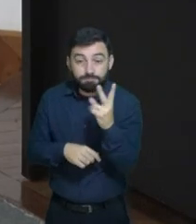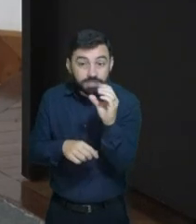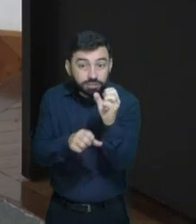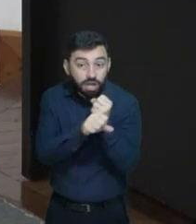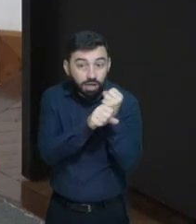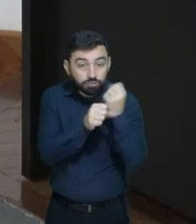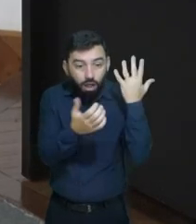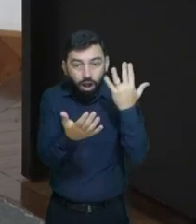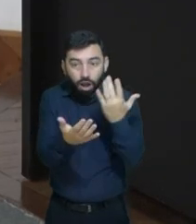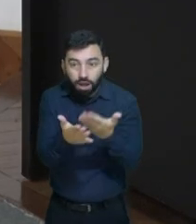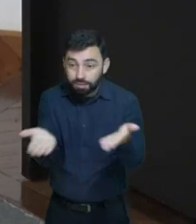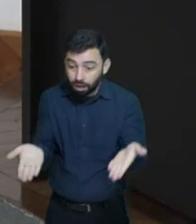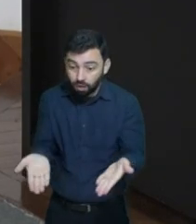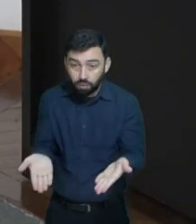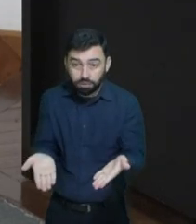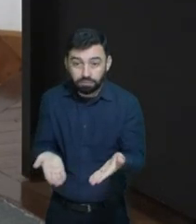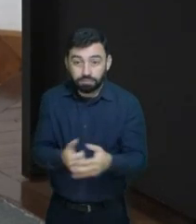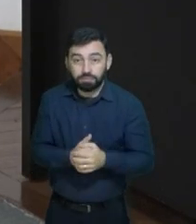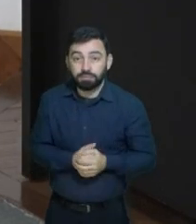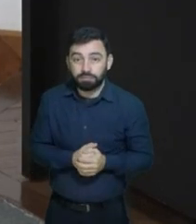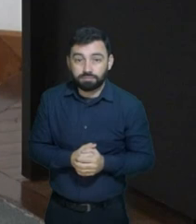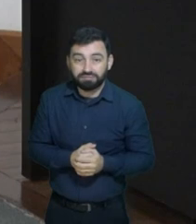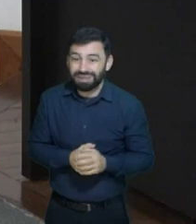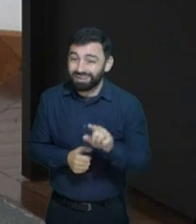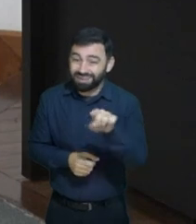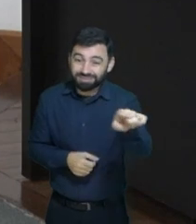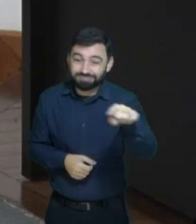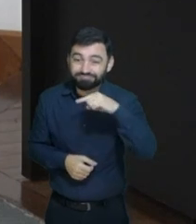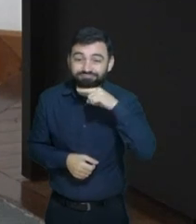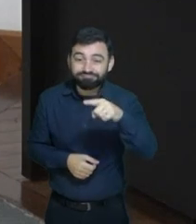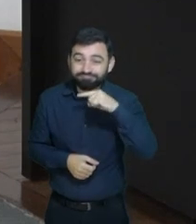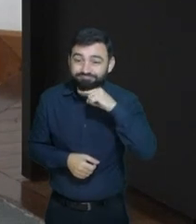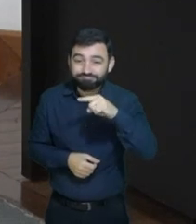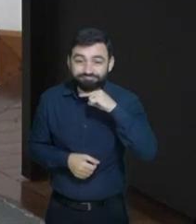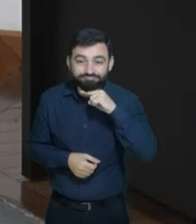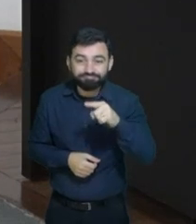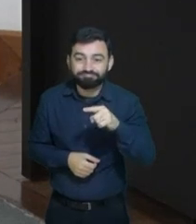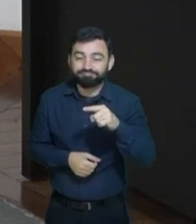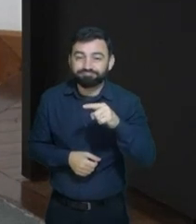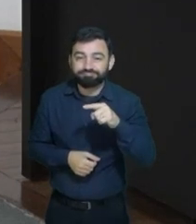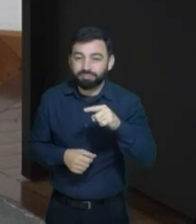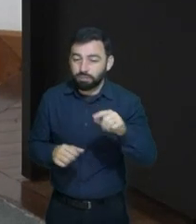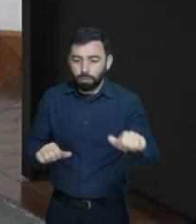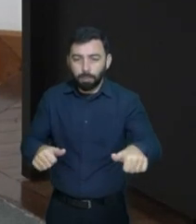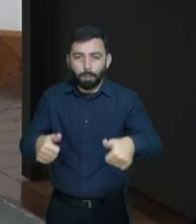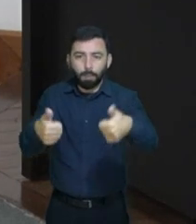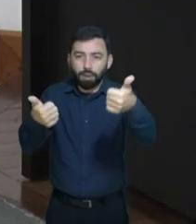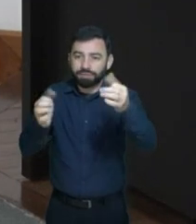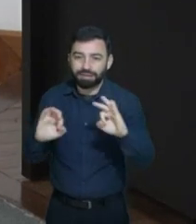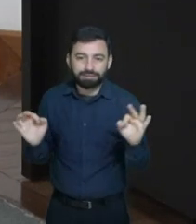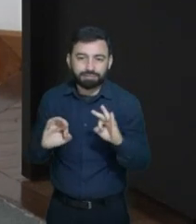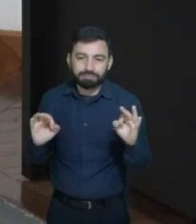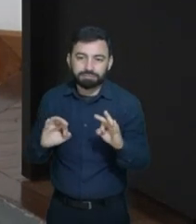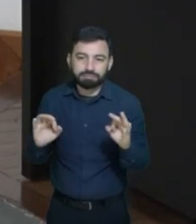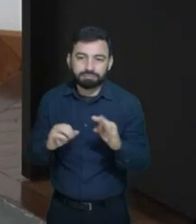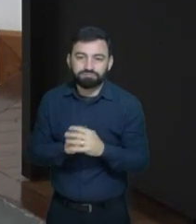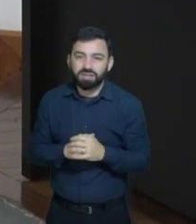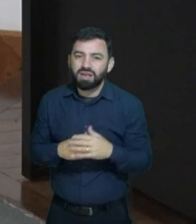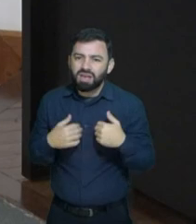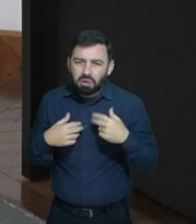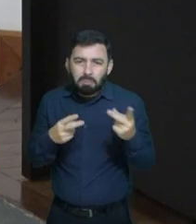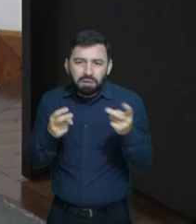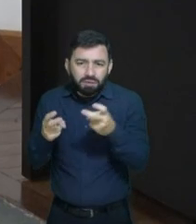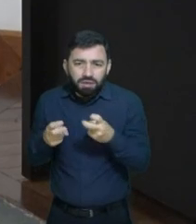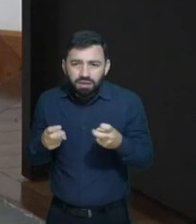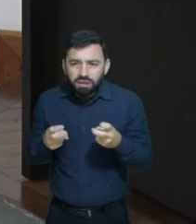20 anos se passaram e eles não conseguiram se recuperar. Que eu já vi muita gente